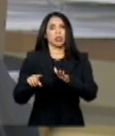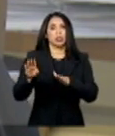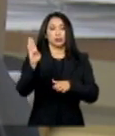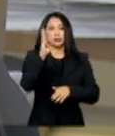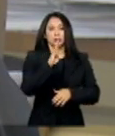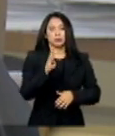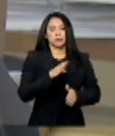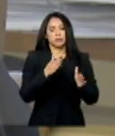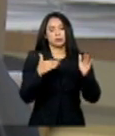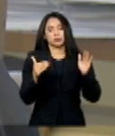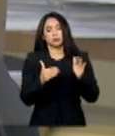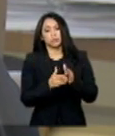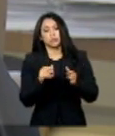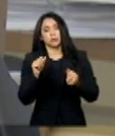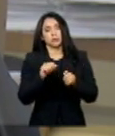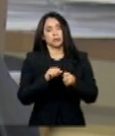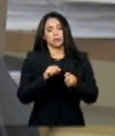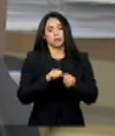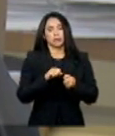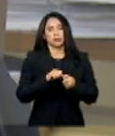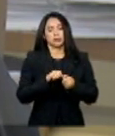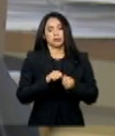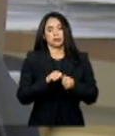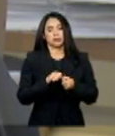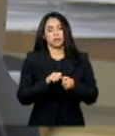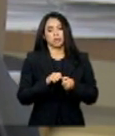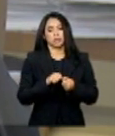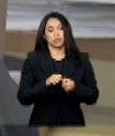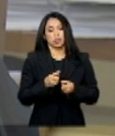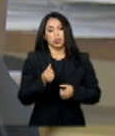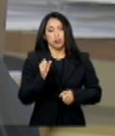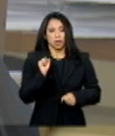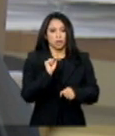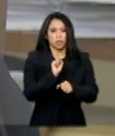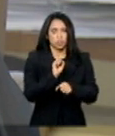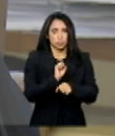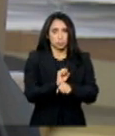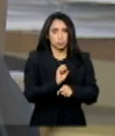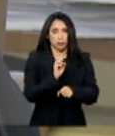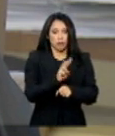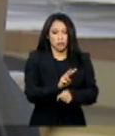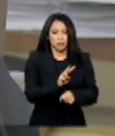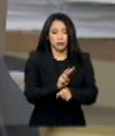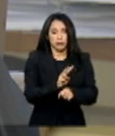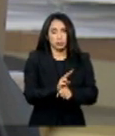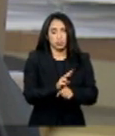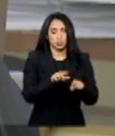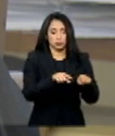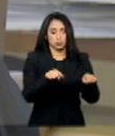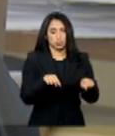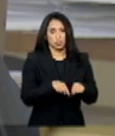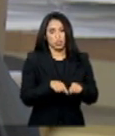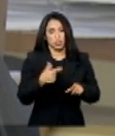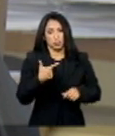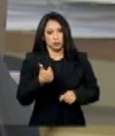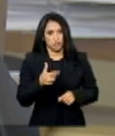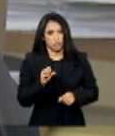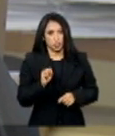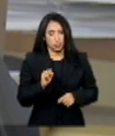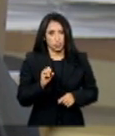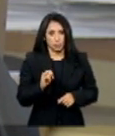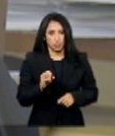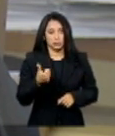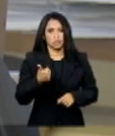da forma como vem sendo executada a medida sócio educativa de internação nos anos de 2010 e 2012 o